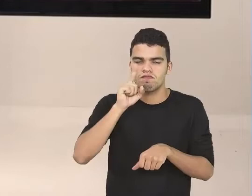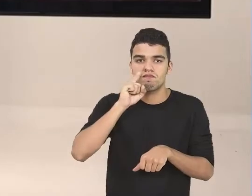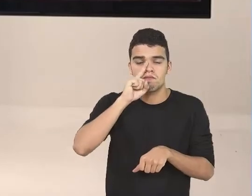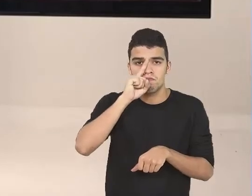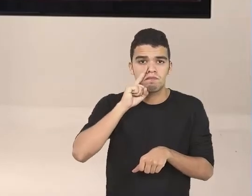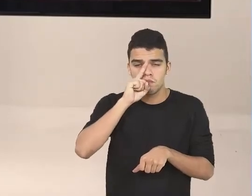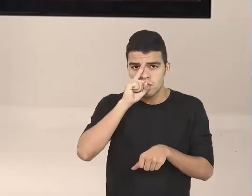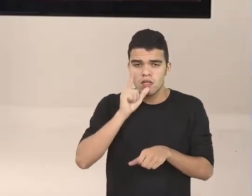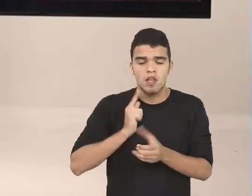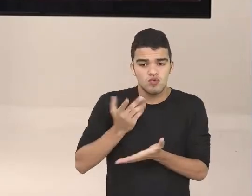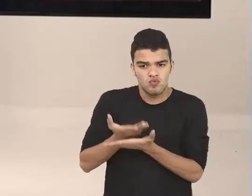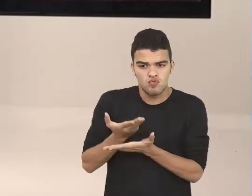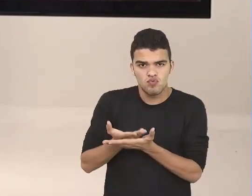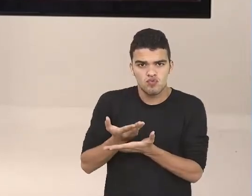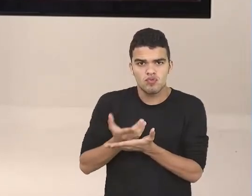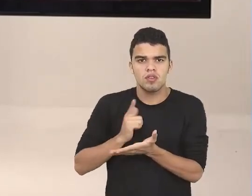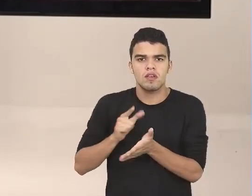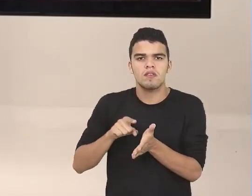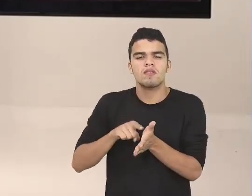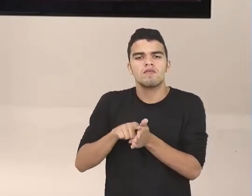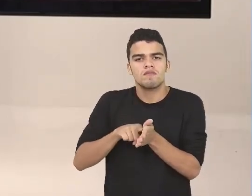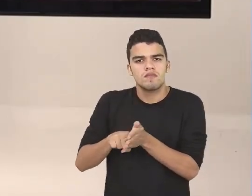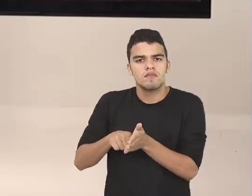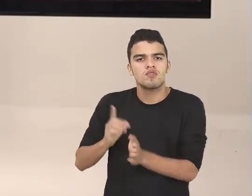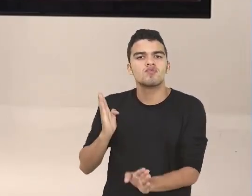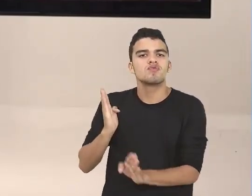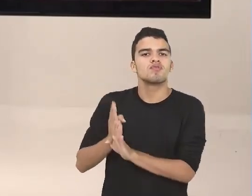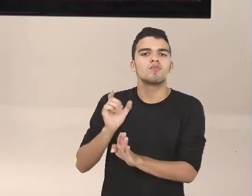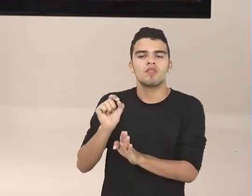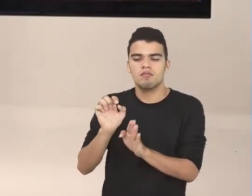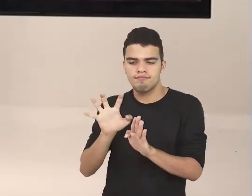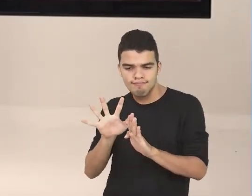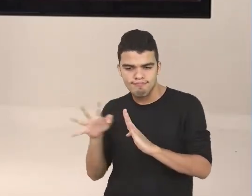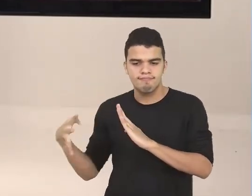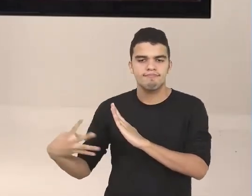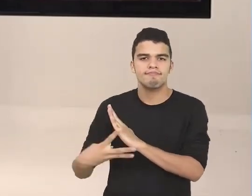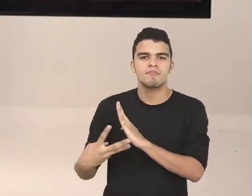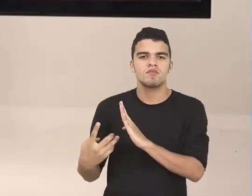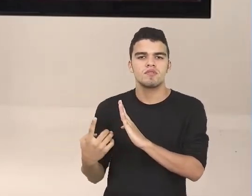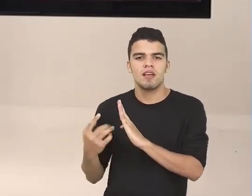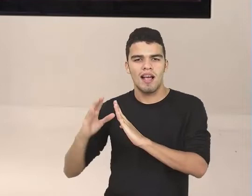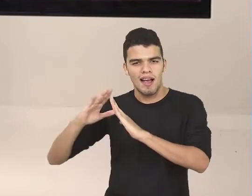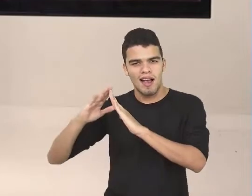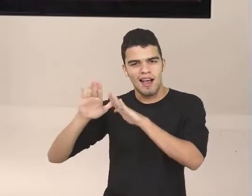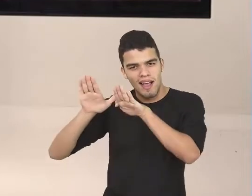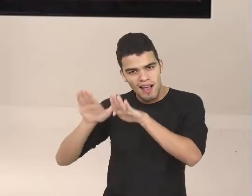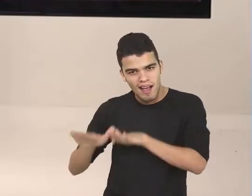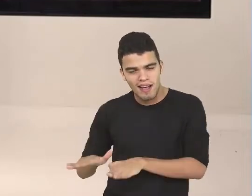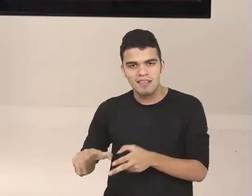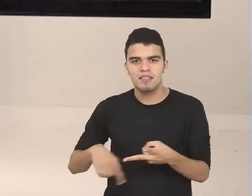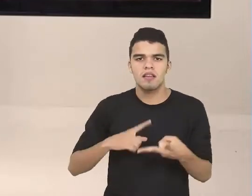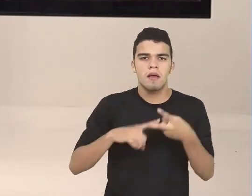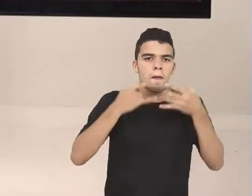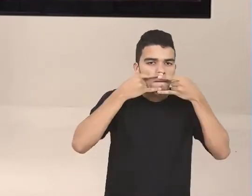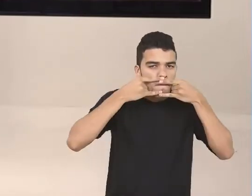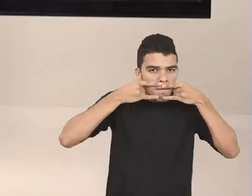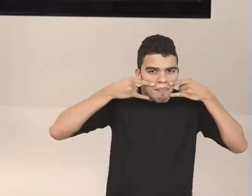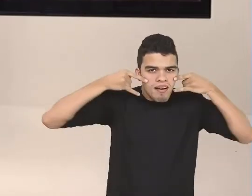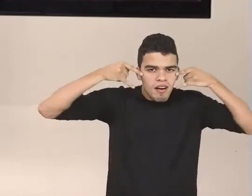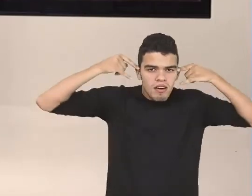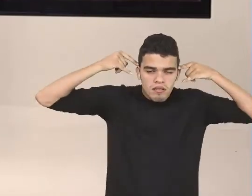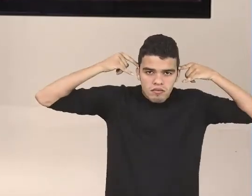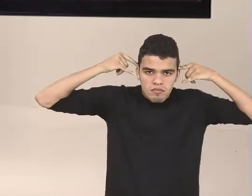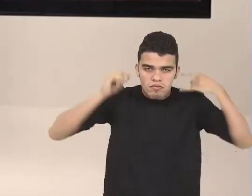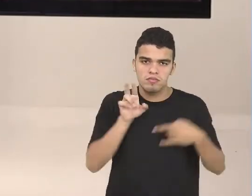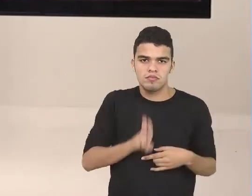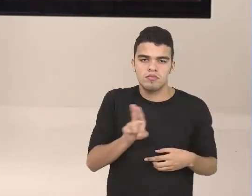social, o uso de máscaras e o uso de produtos de higiene, eles diminuem o contágio dessa doença